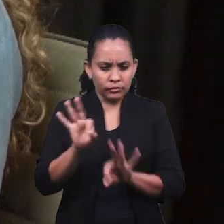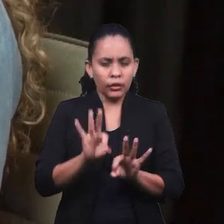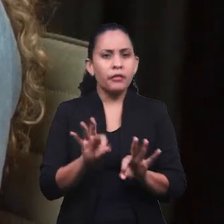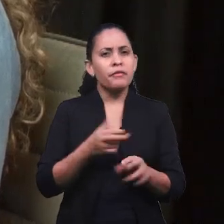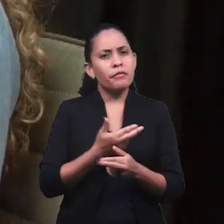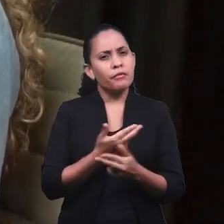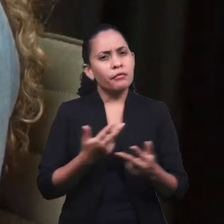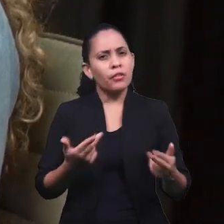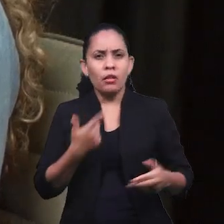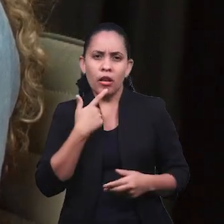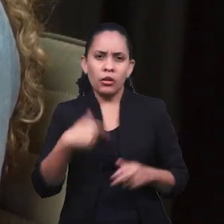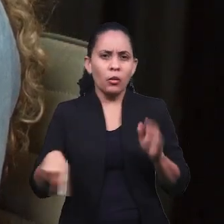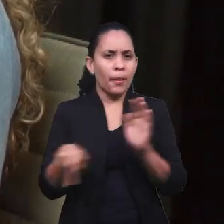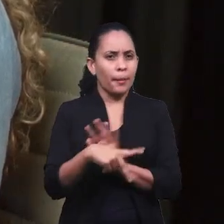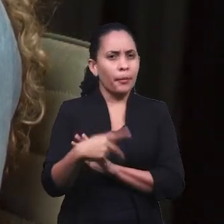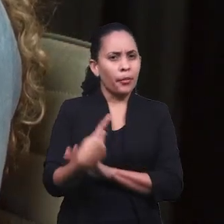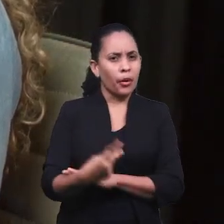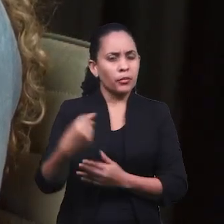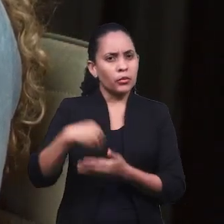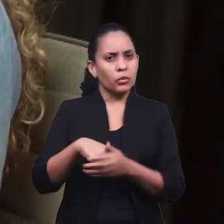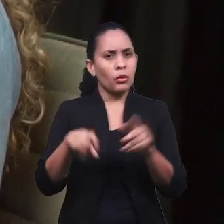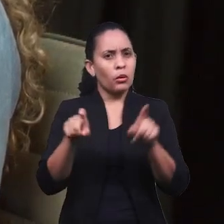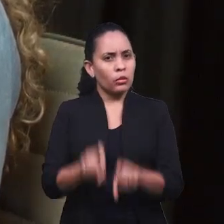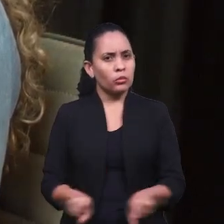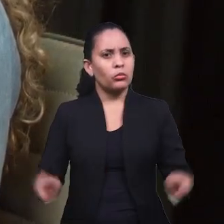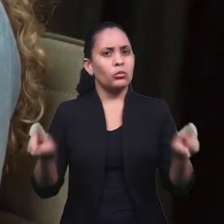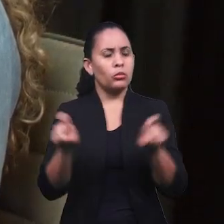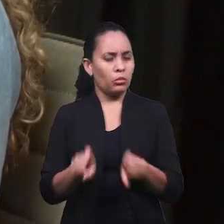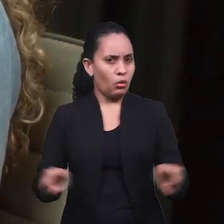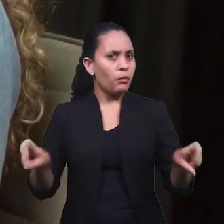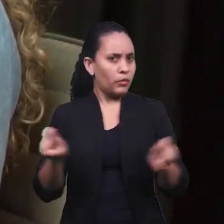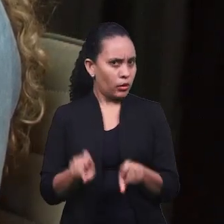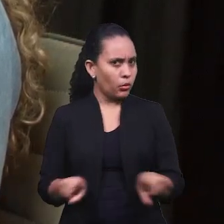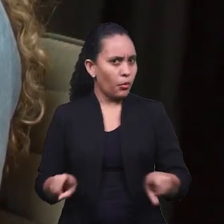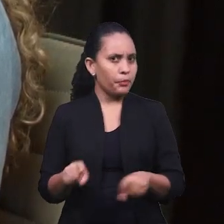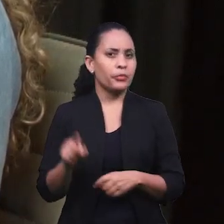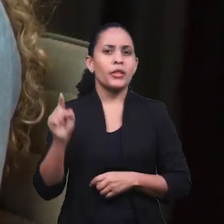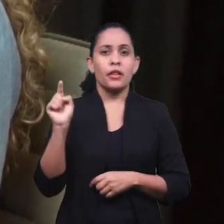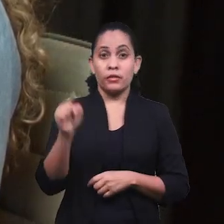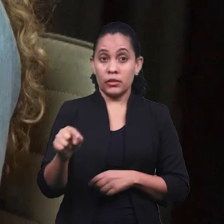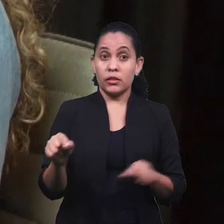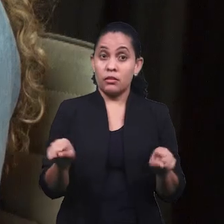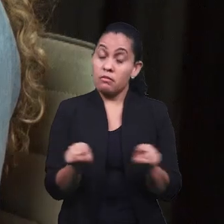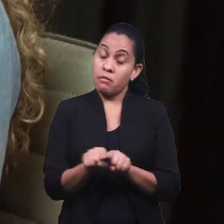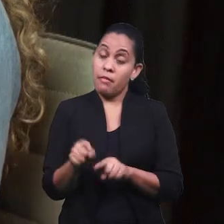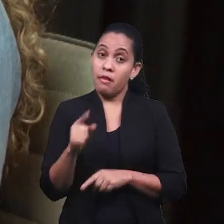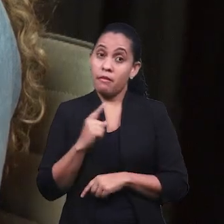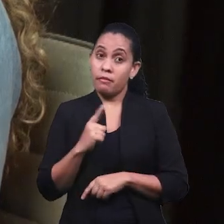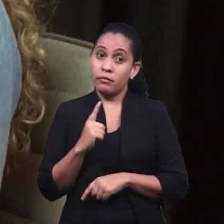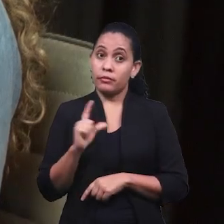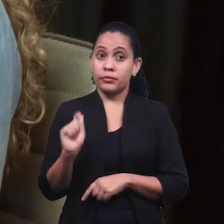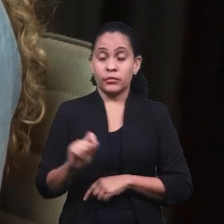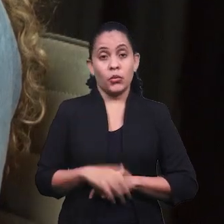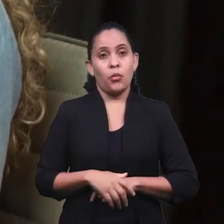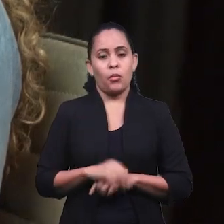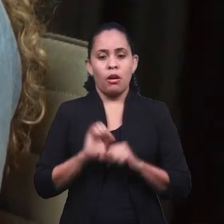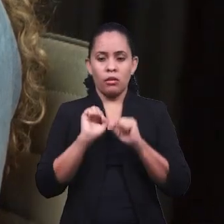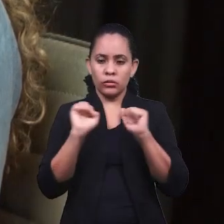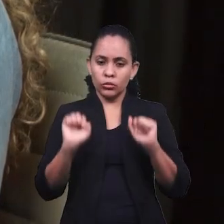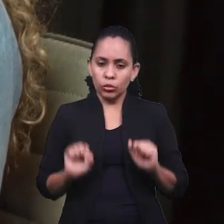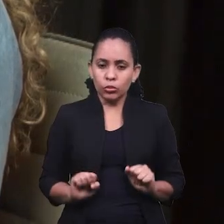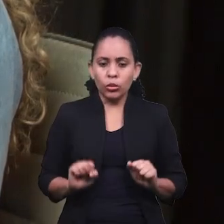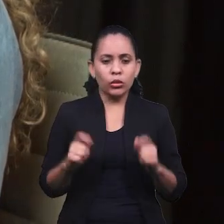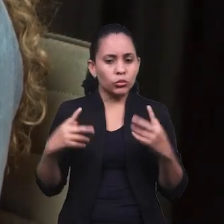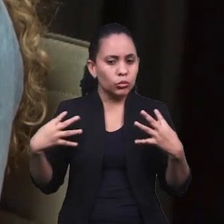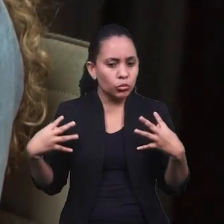para direcionar para onde ela quer ir, onde ela está funcionando, onde ela precisa dar mais atenção. Então, a